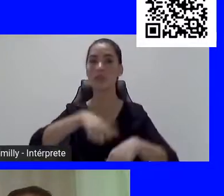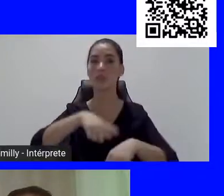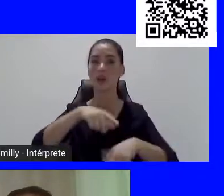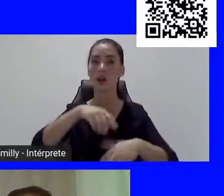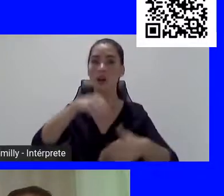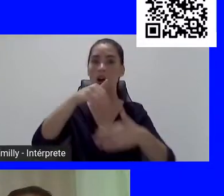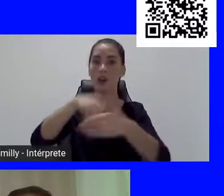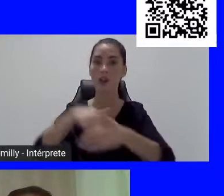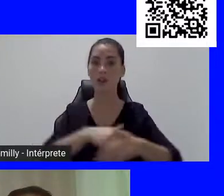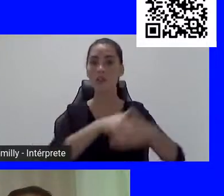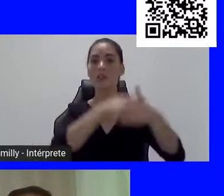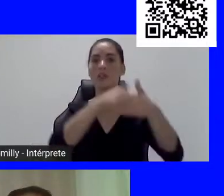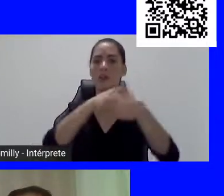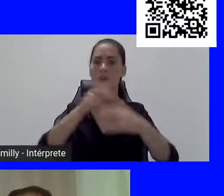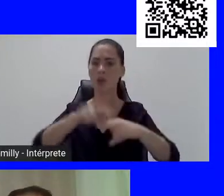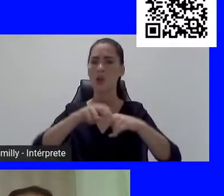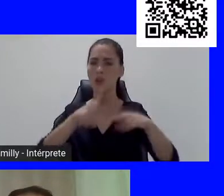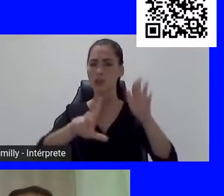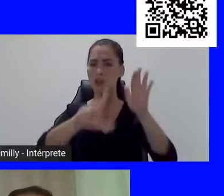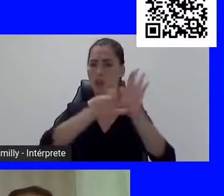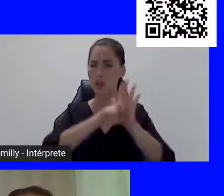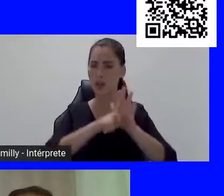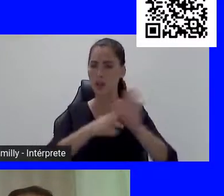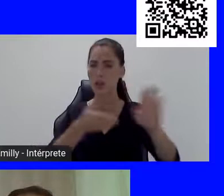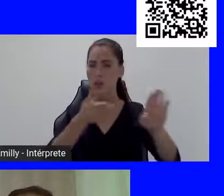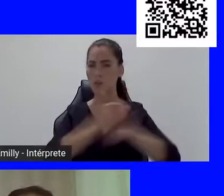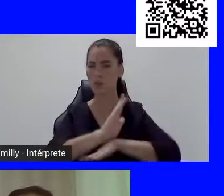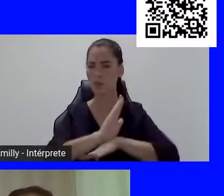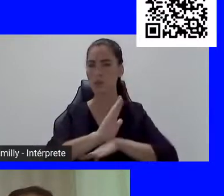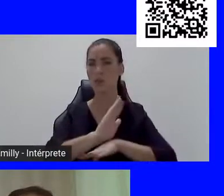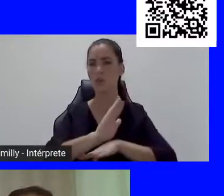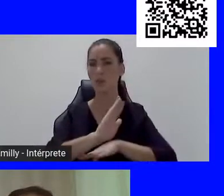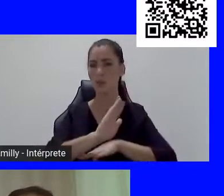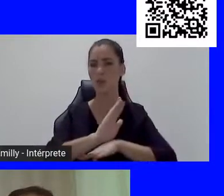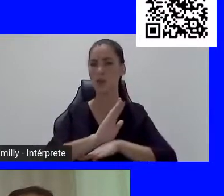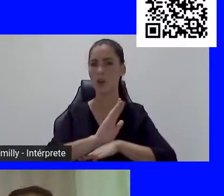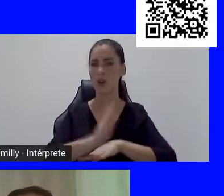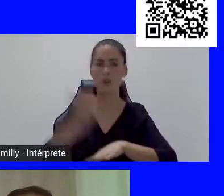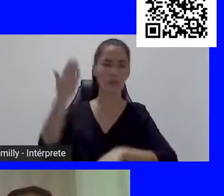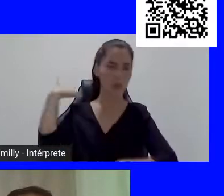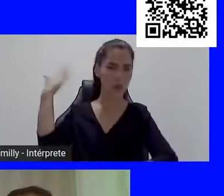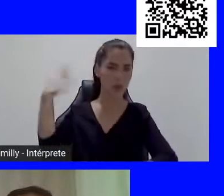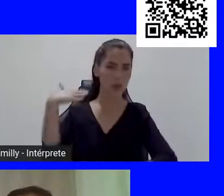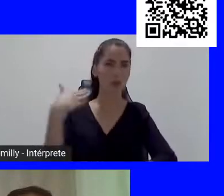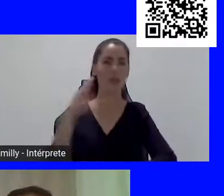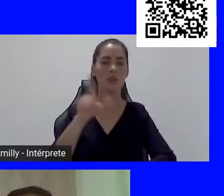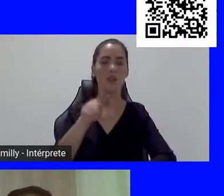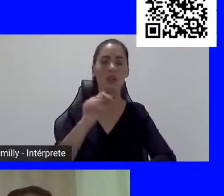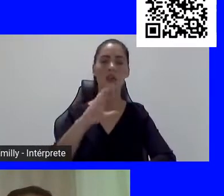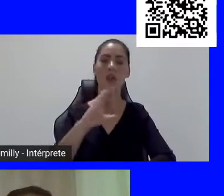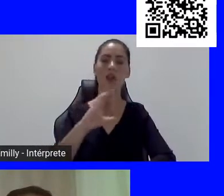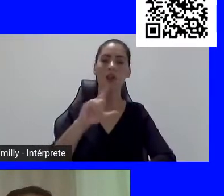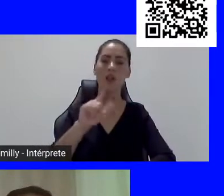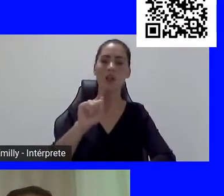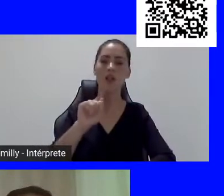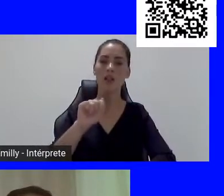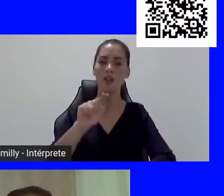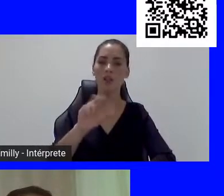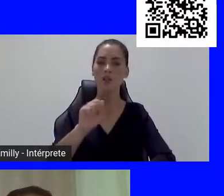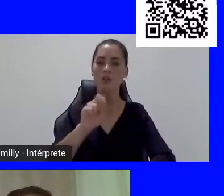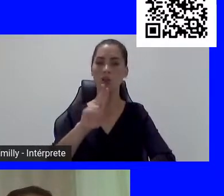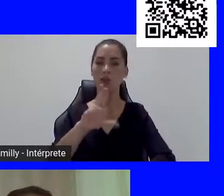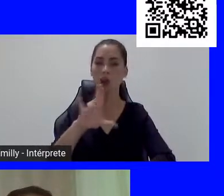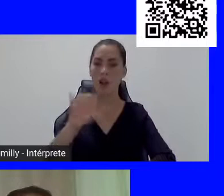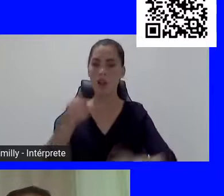aqui, 6 anos, 8 anos atrás, nem me lembro mais, que é a cláusula de barreira que vai fazer, e está fazendo com que muitos estados façam